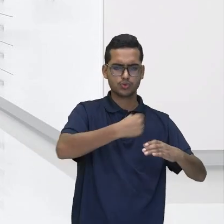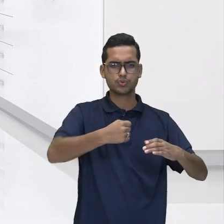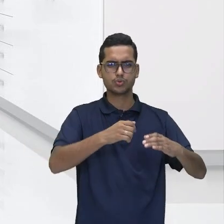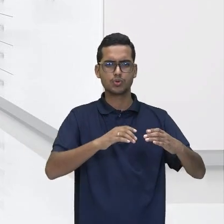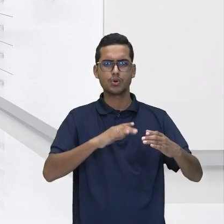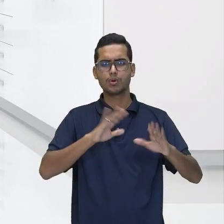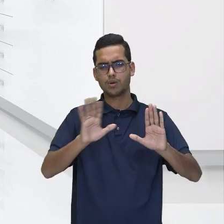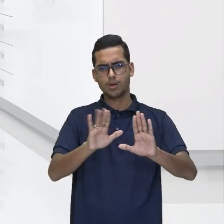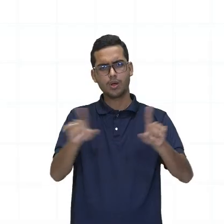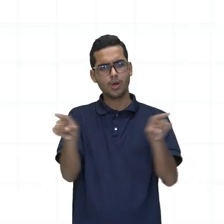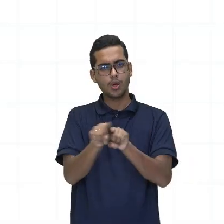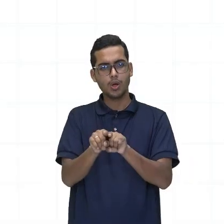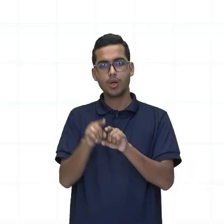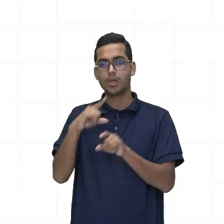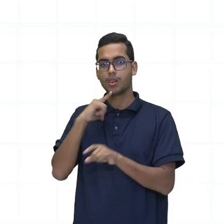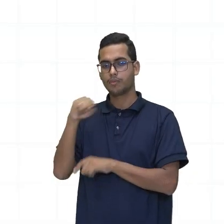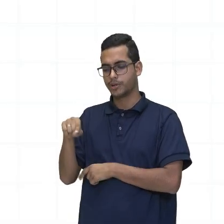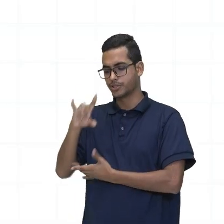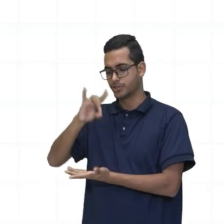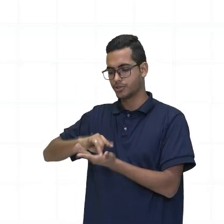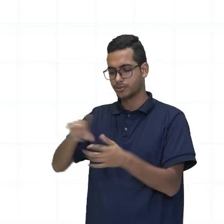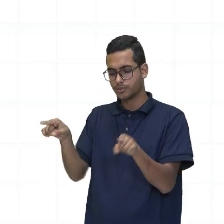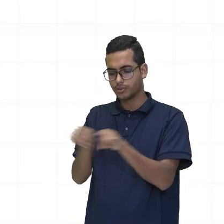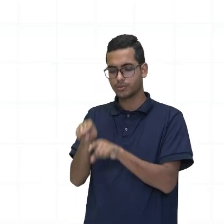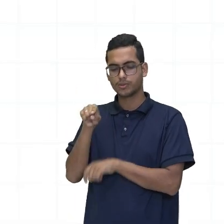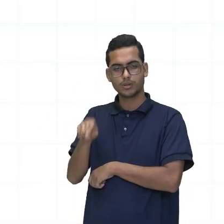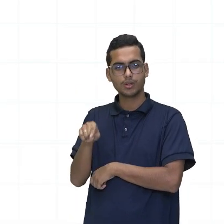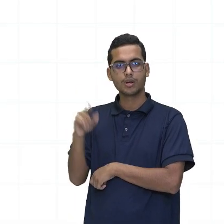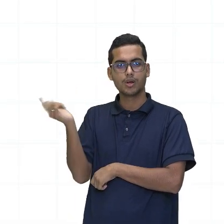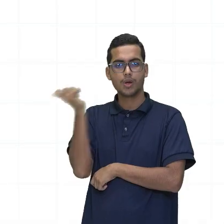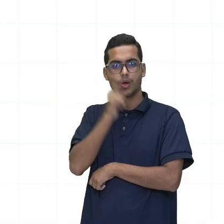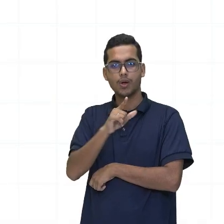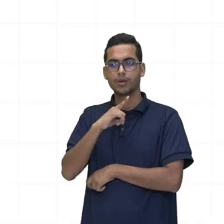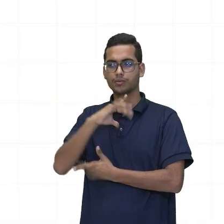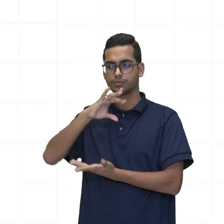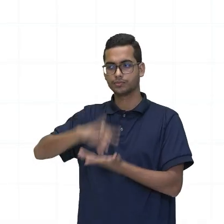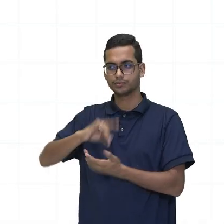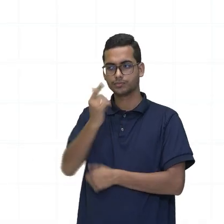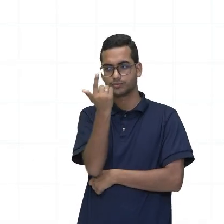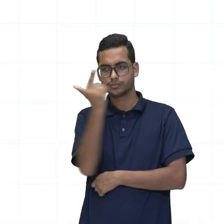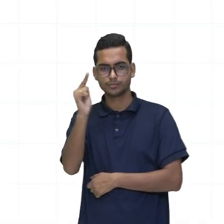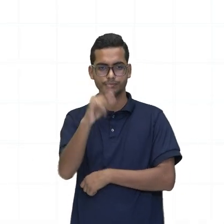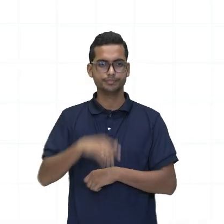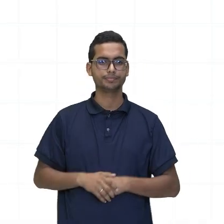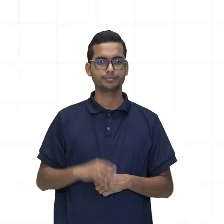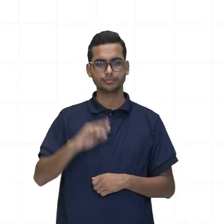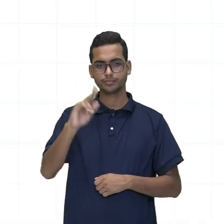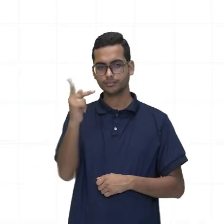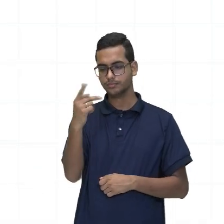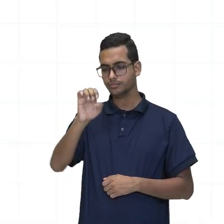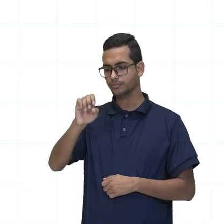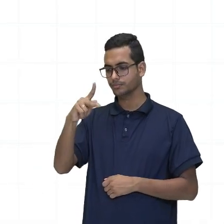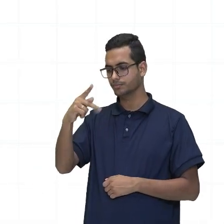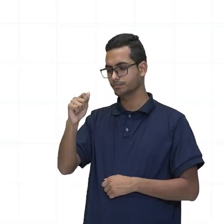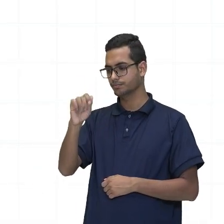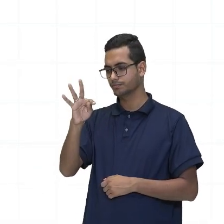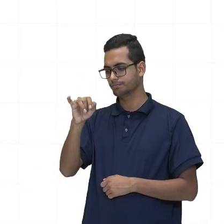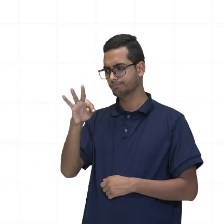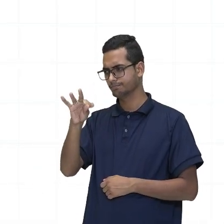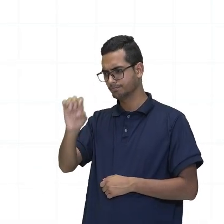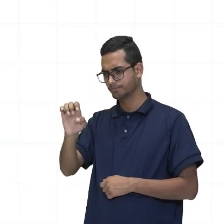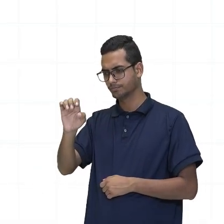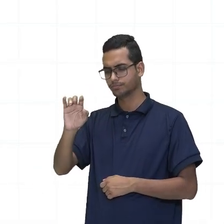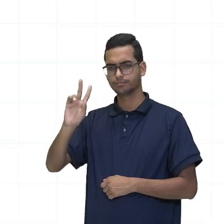que é a hepatite A. Na hepatite A, já temos aí um nome que não é um